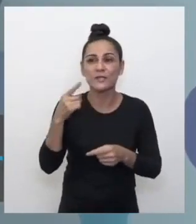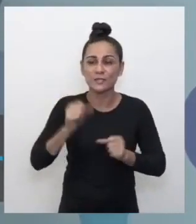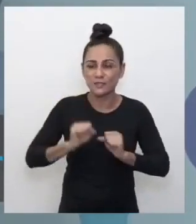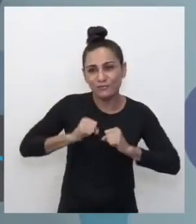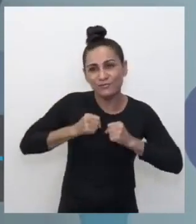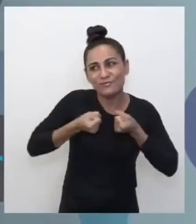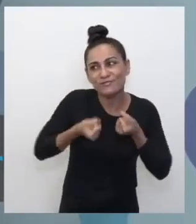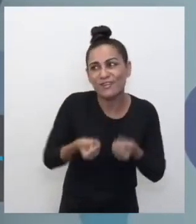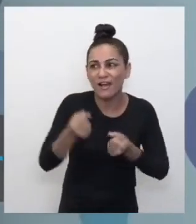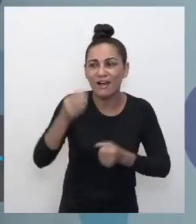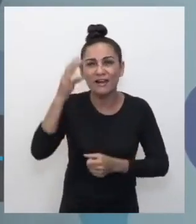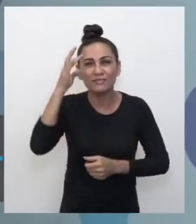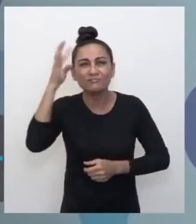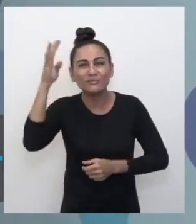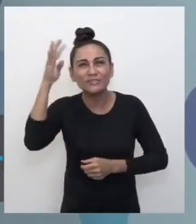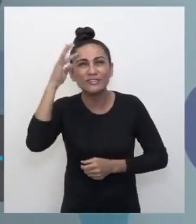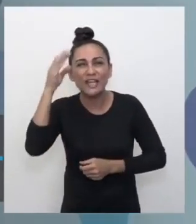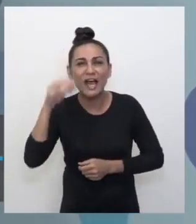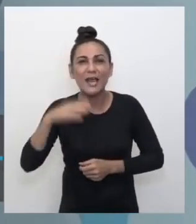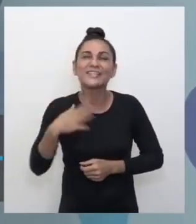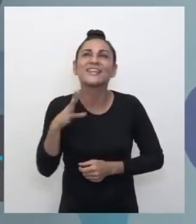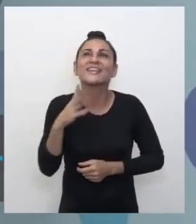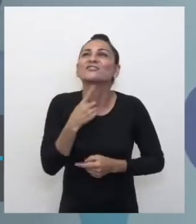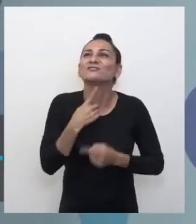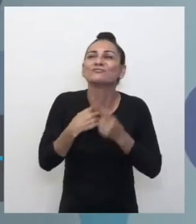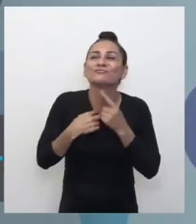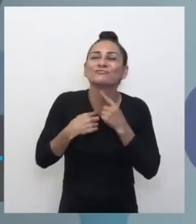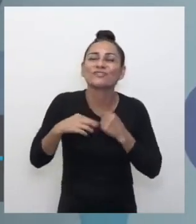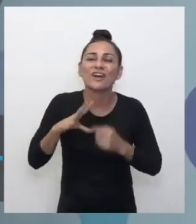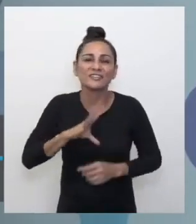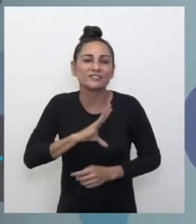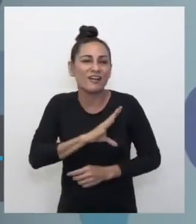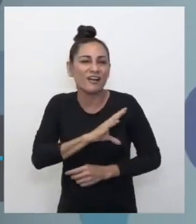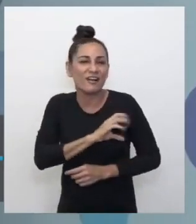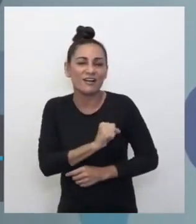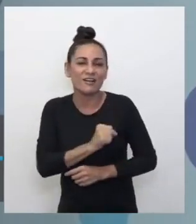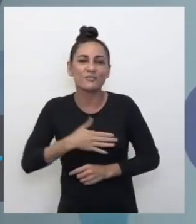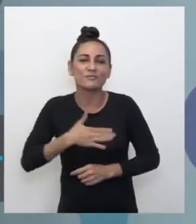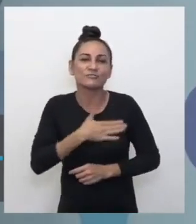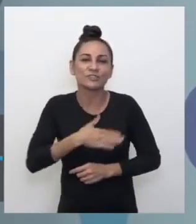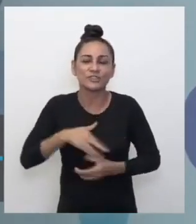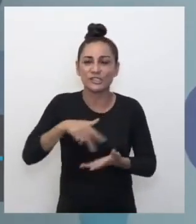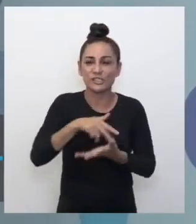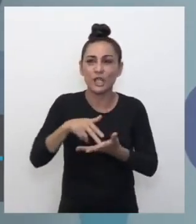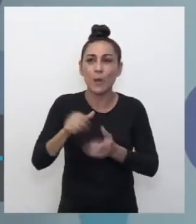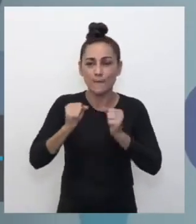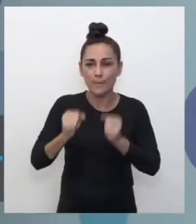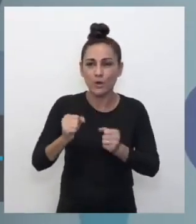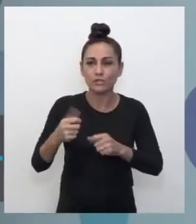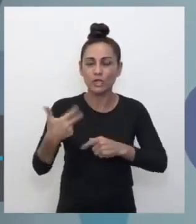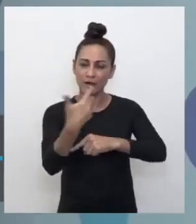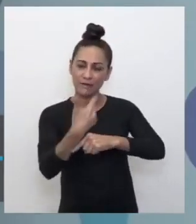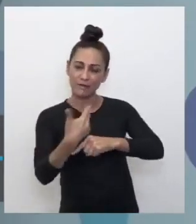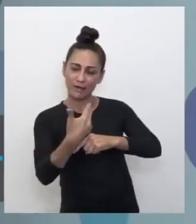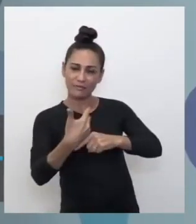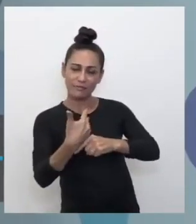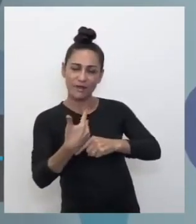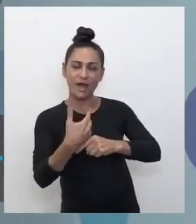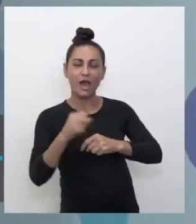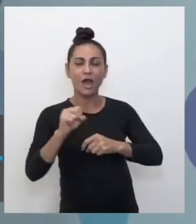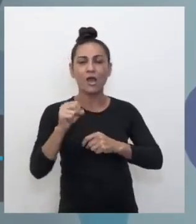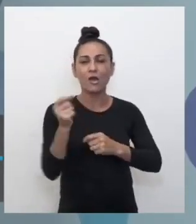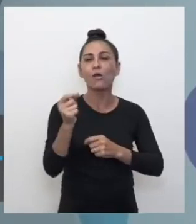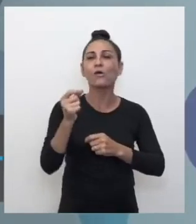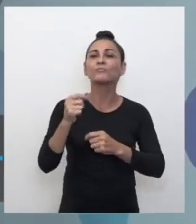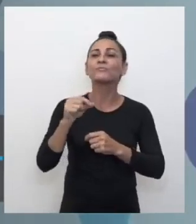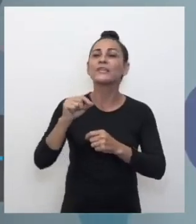em casa. Quem gosta de dança, né? Tenta aí. Quem puder filmar, gravar, de alguma forma, registrar esse momento, ou através da escrita,